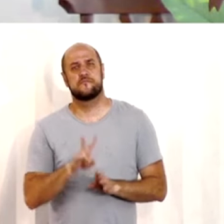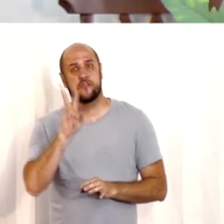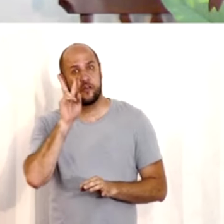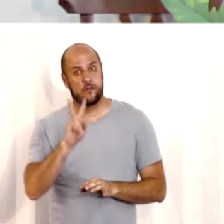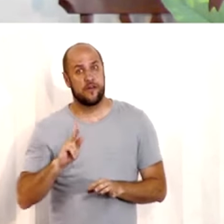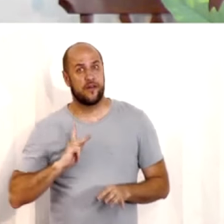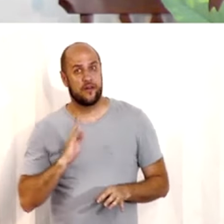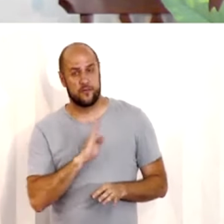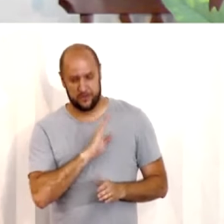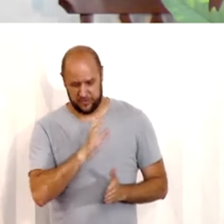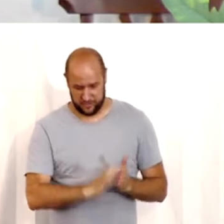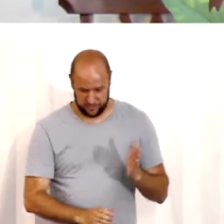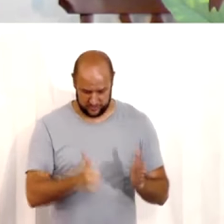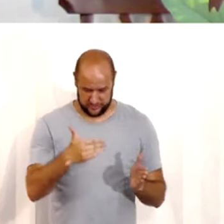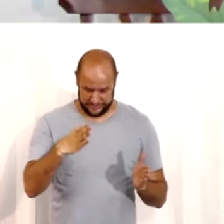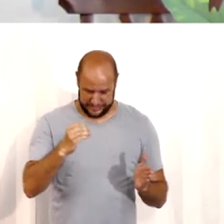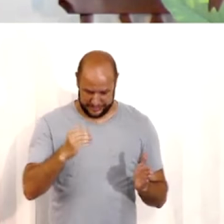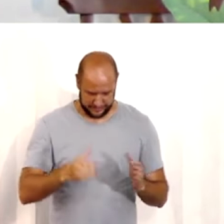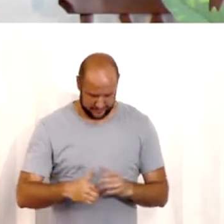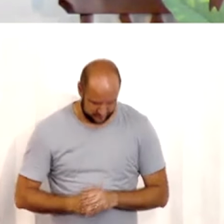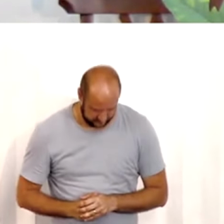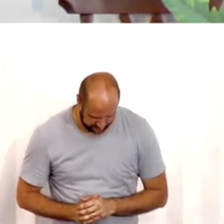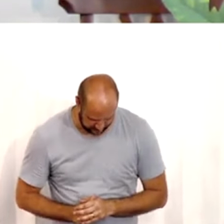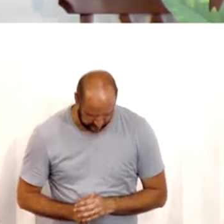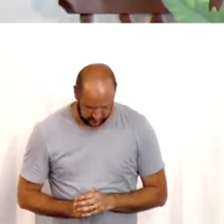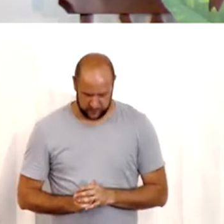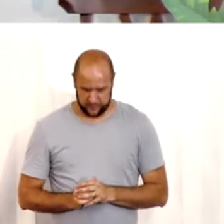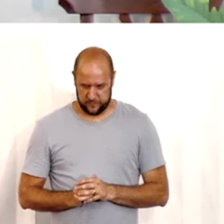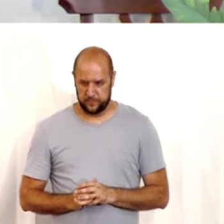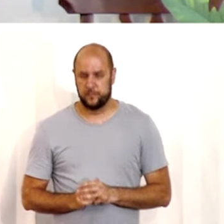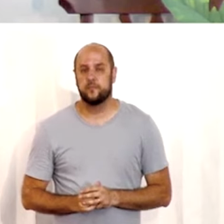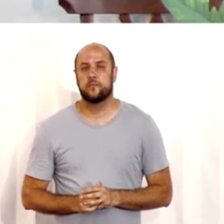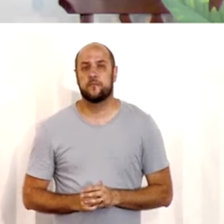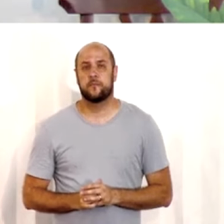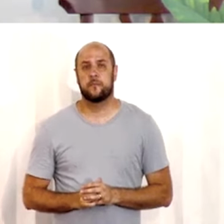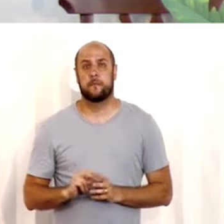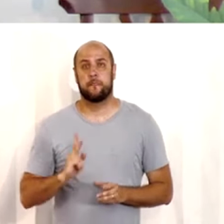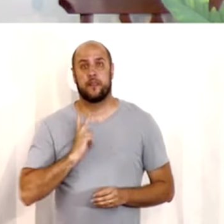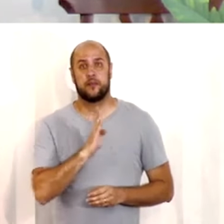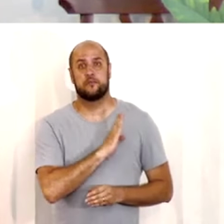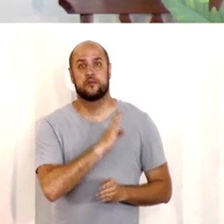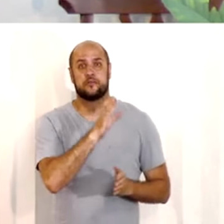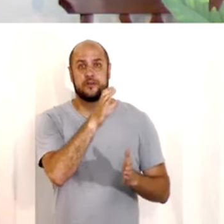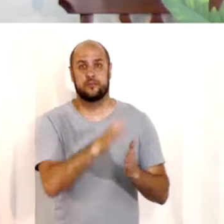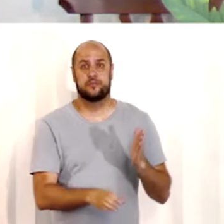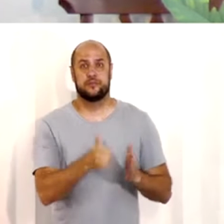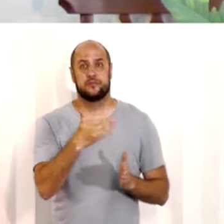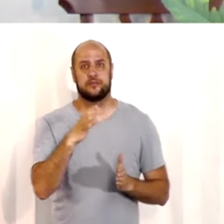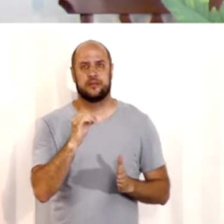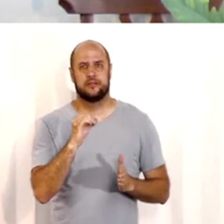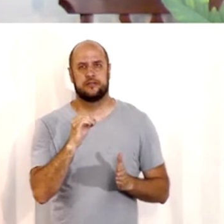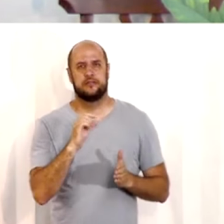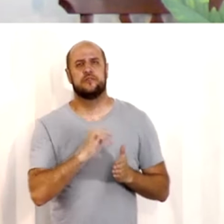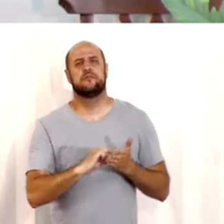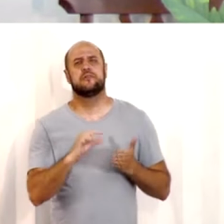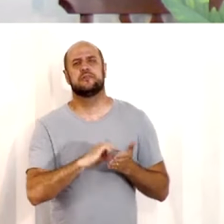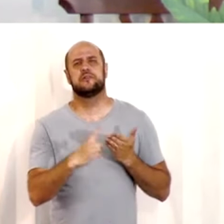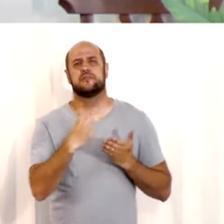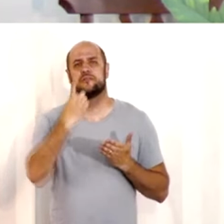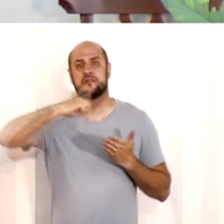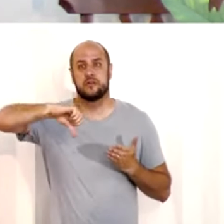Hebreus capítulo 10. Uma ou duas páginas atrás, Hebreus capítulo 10, os versículos são de